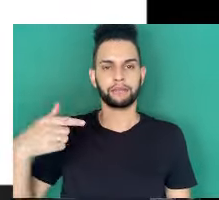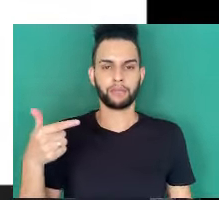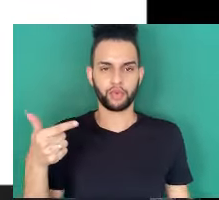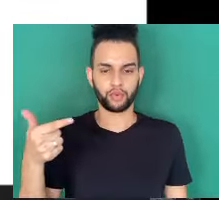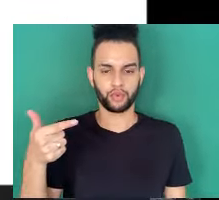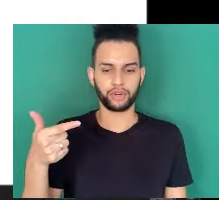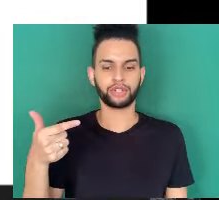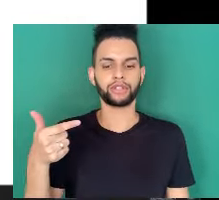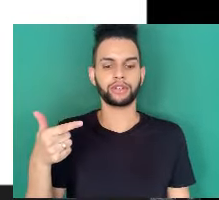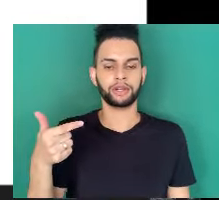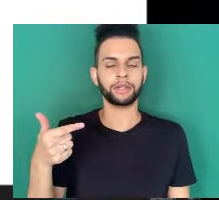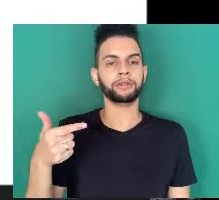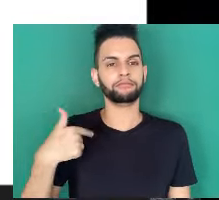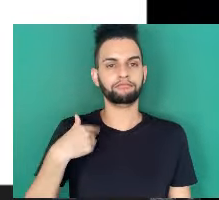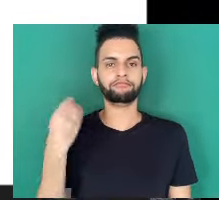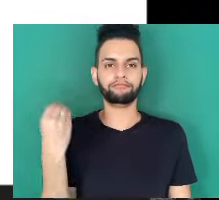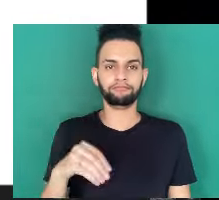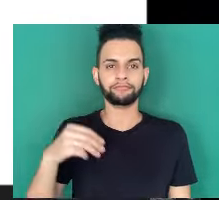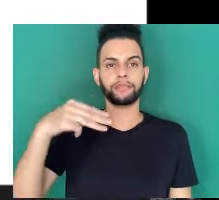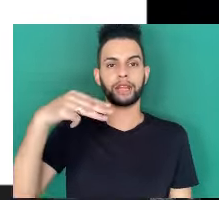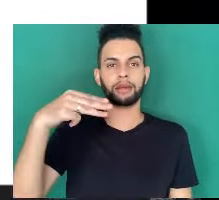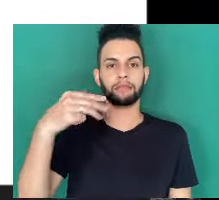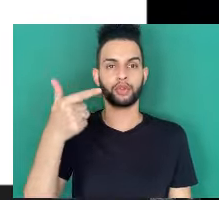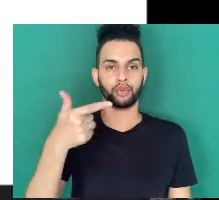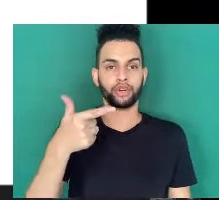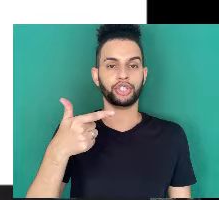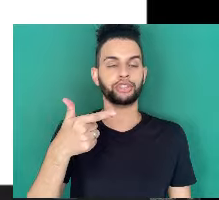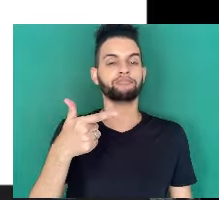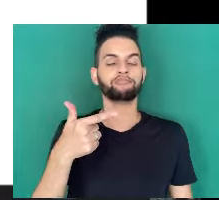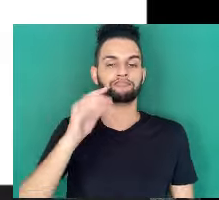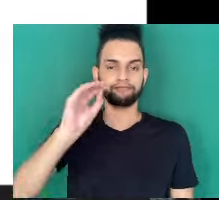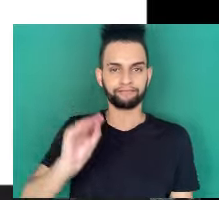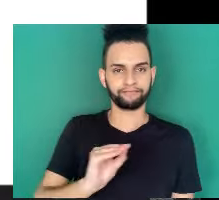M2. Eu boto o M2 em evidência de novo.